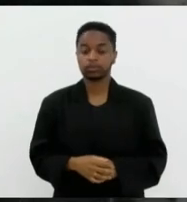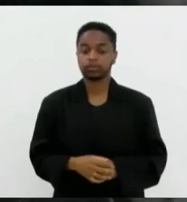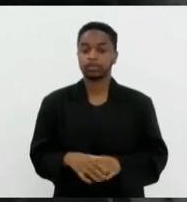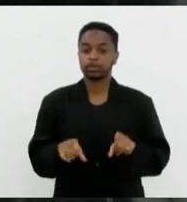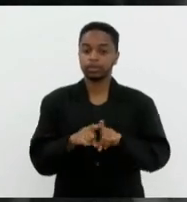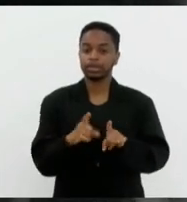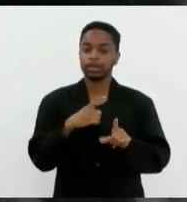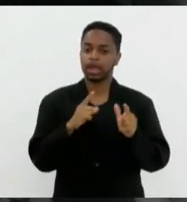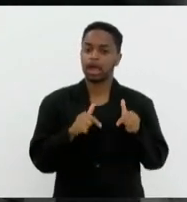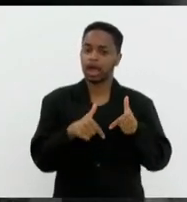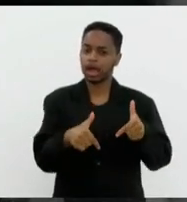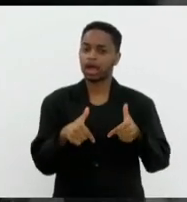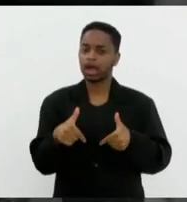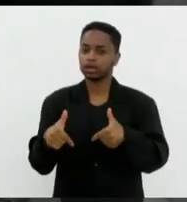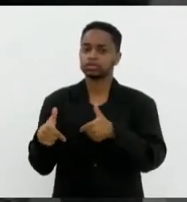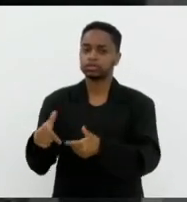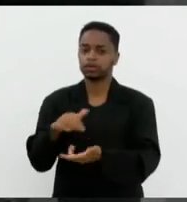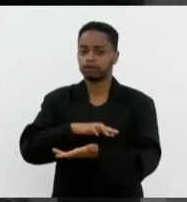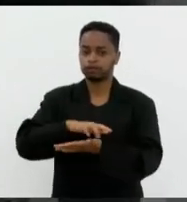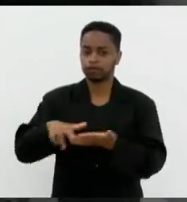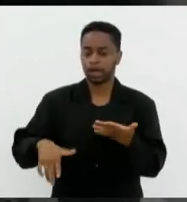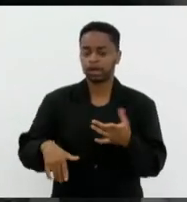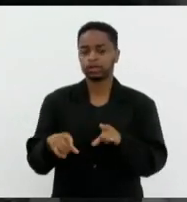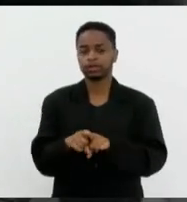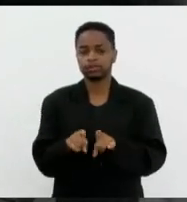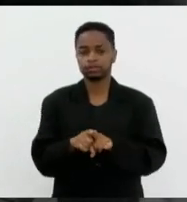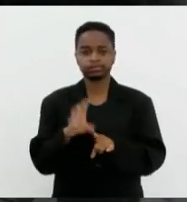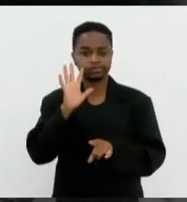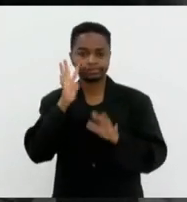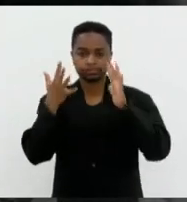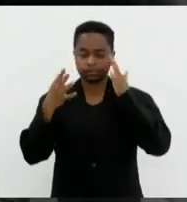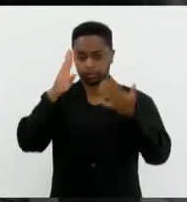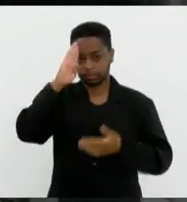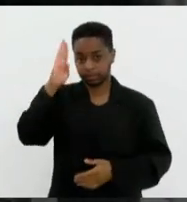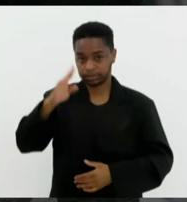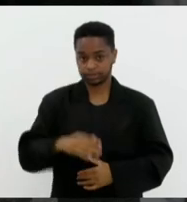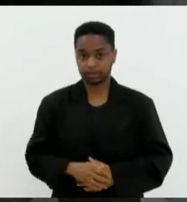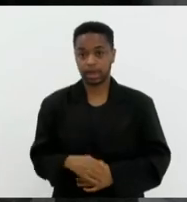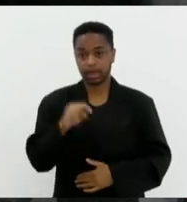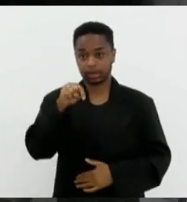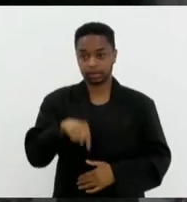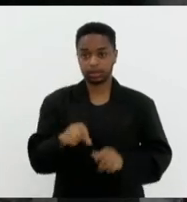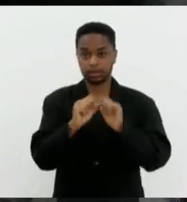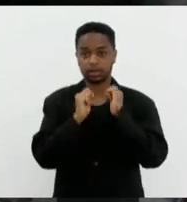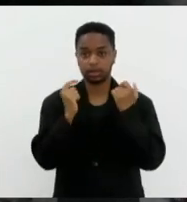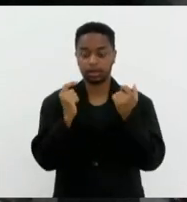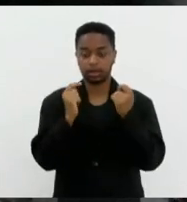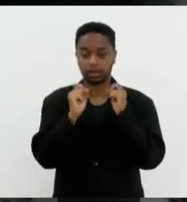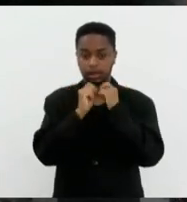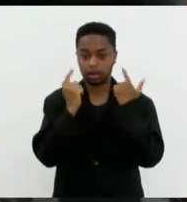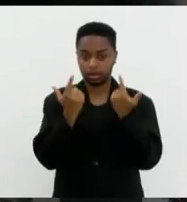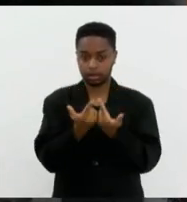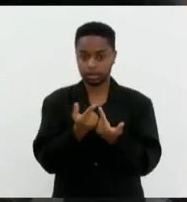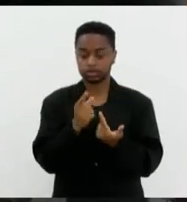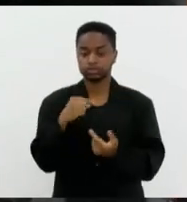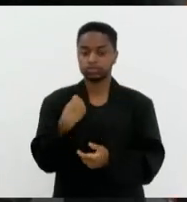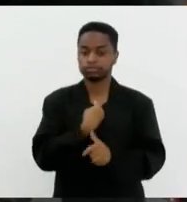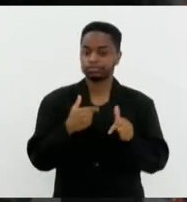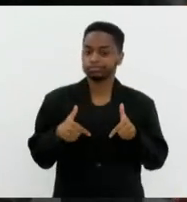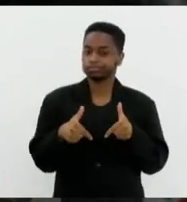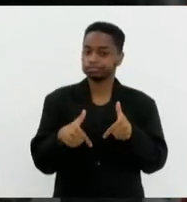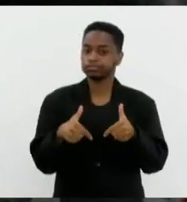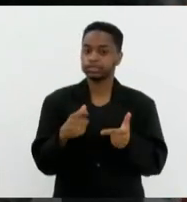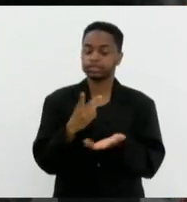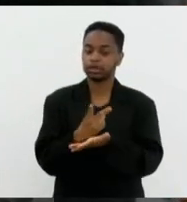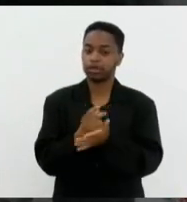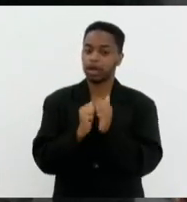de medidas, de encaminhamentos que são fundamentais. Nessa Casa Legislativa, o nosso mandato tem acompanhado